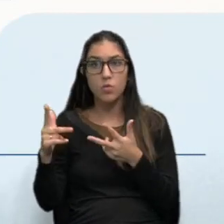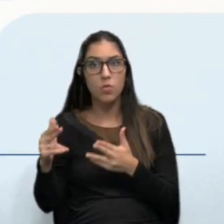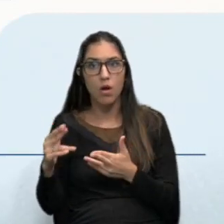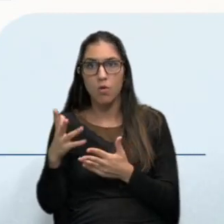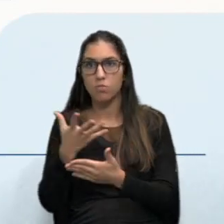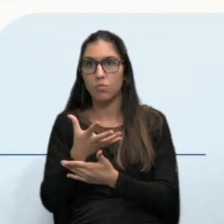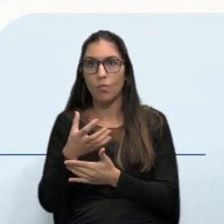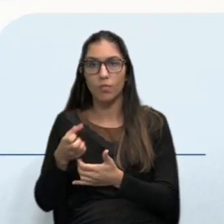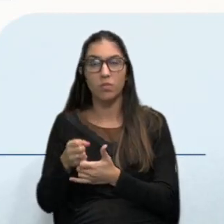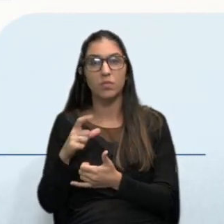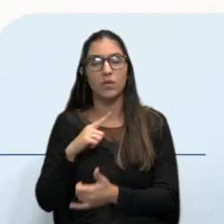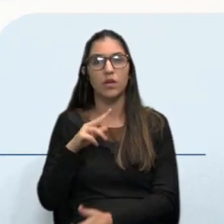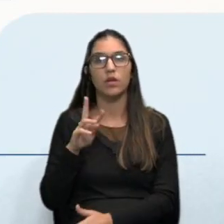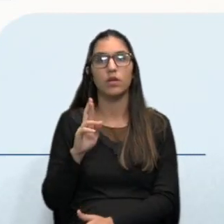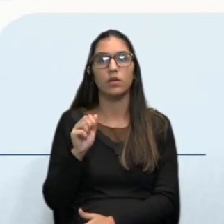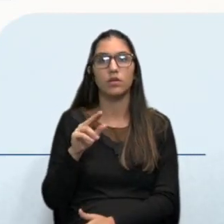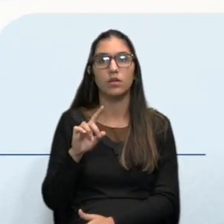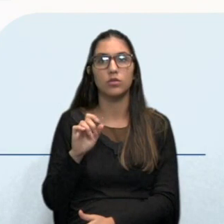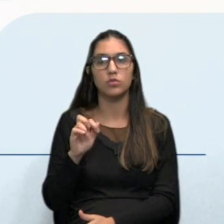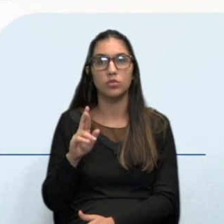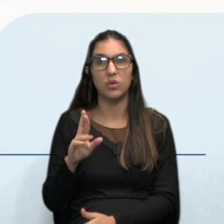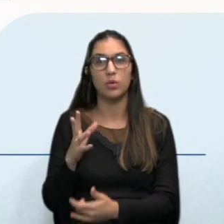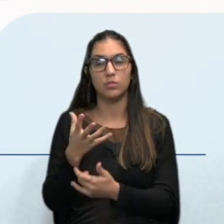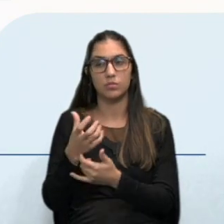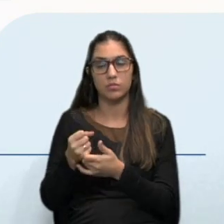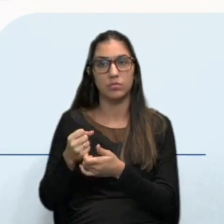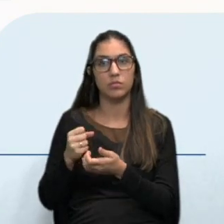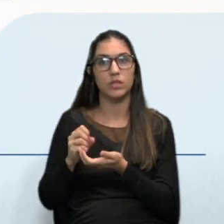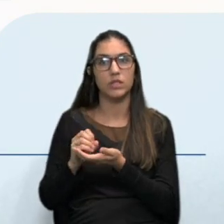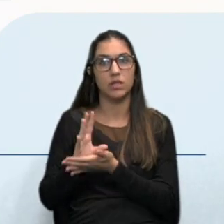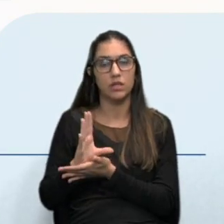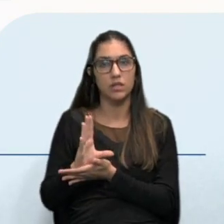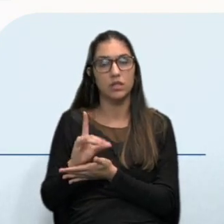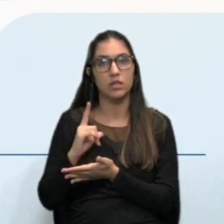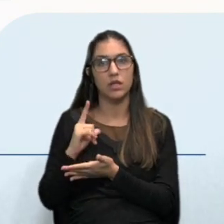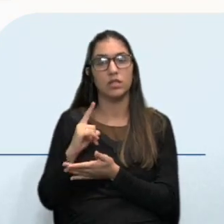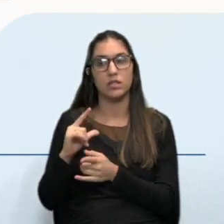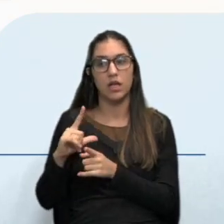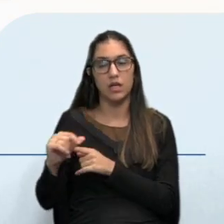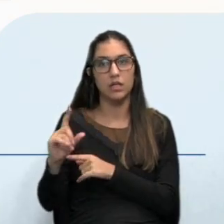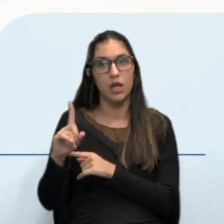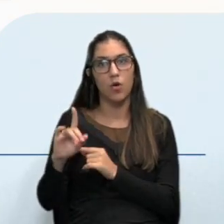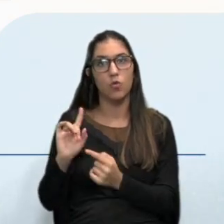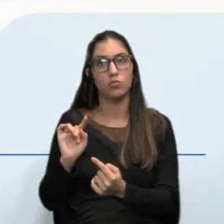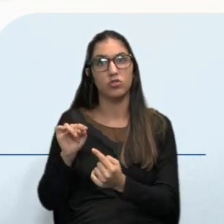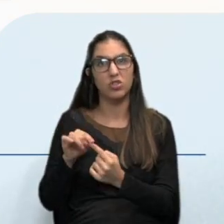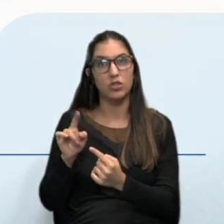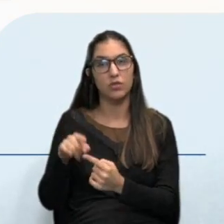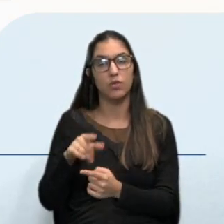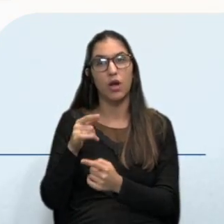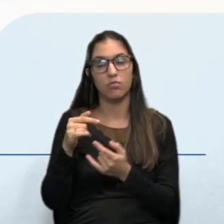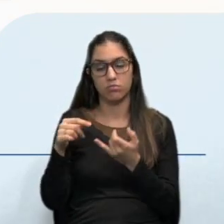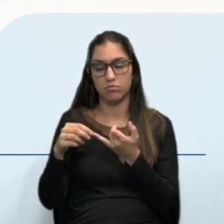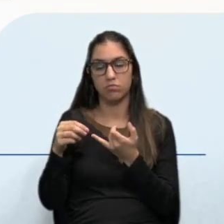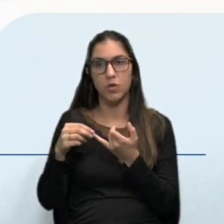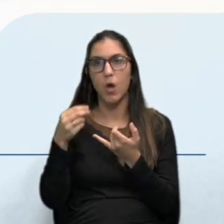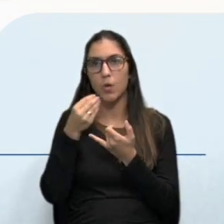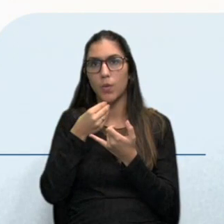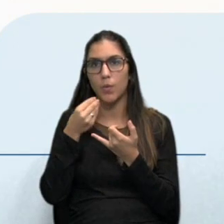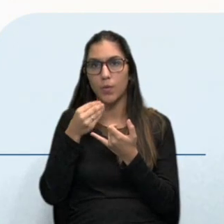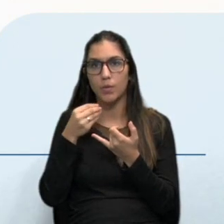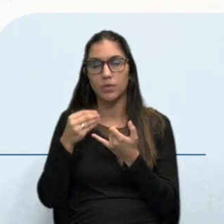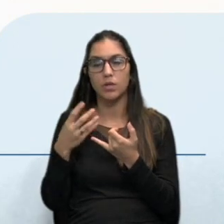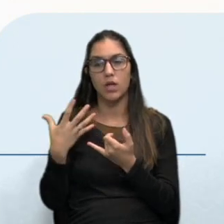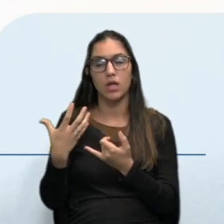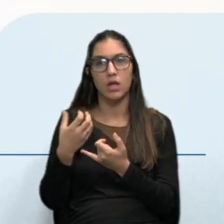ter transdutor de entrada e saída, vai ter transdutor de saída, que é o nosso objetivo aqui, que é o alto-falante. Então ele vai